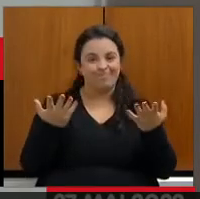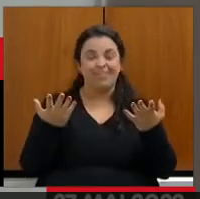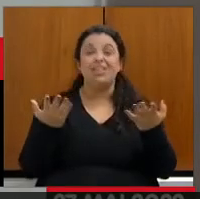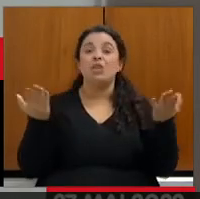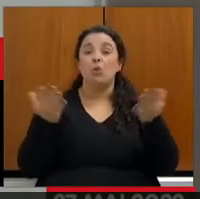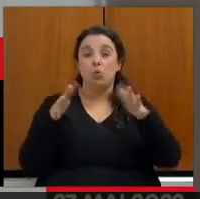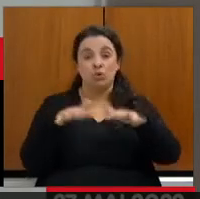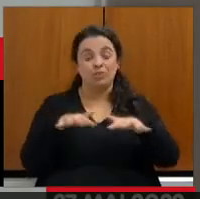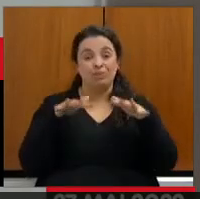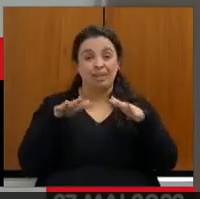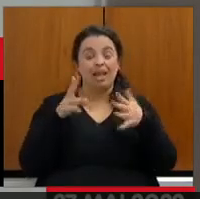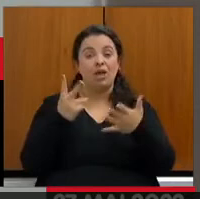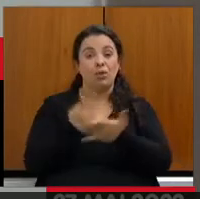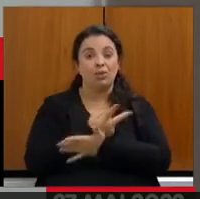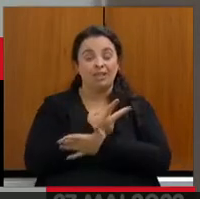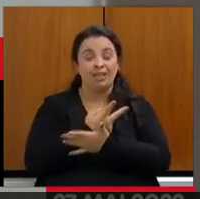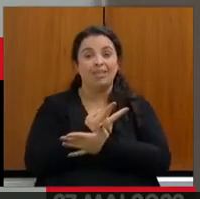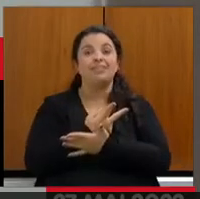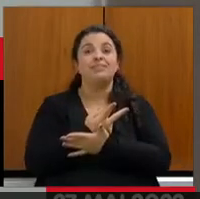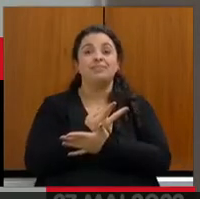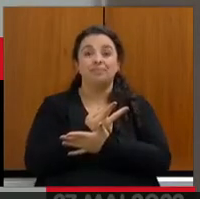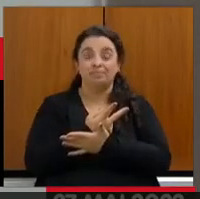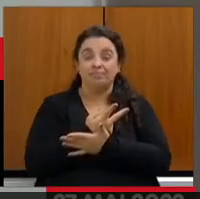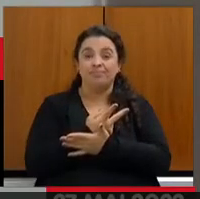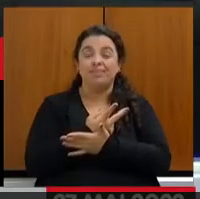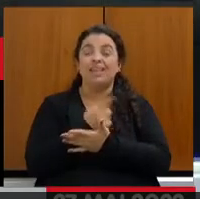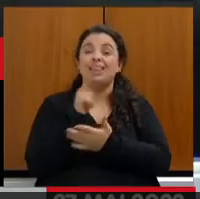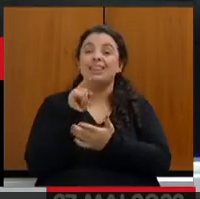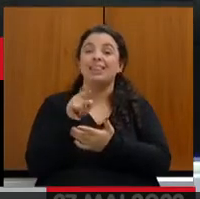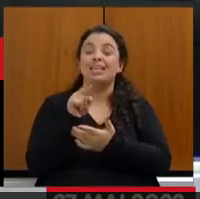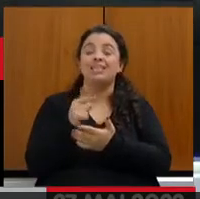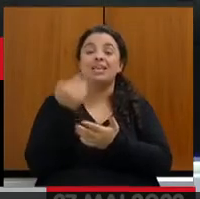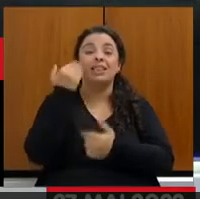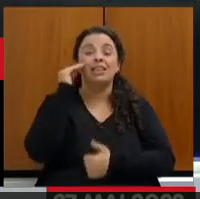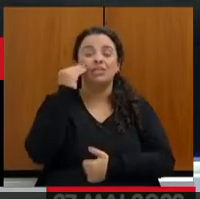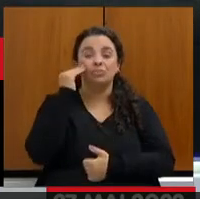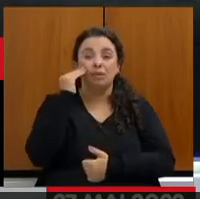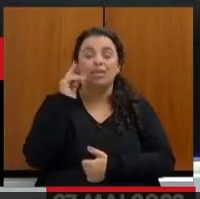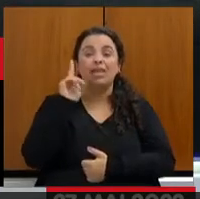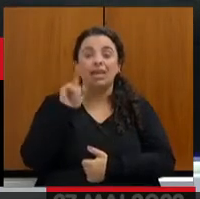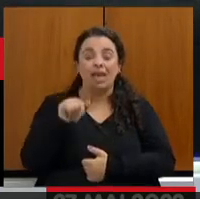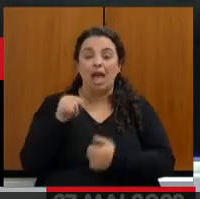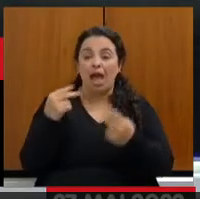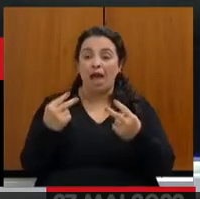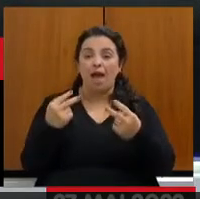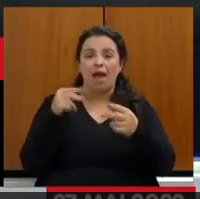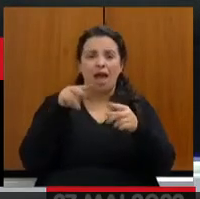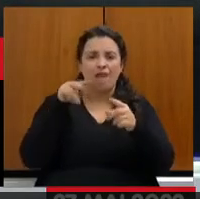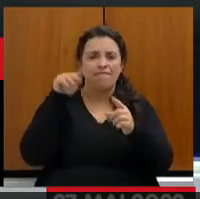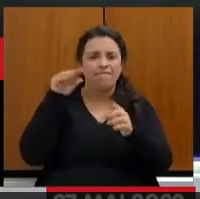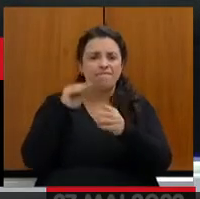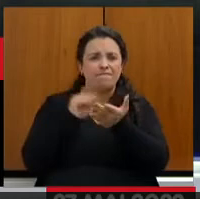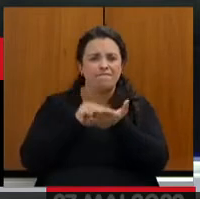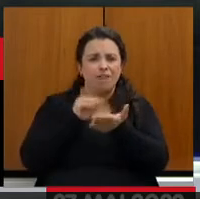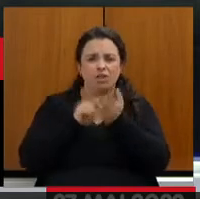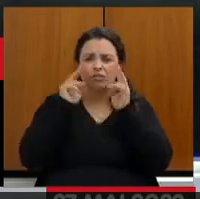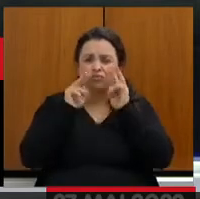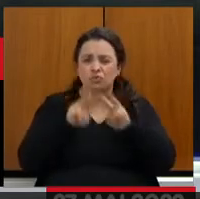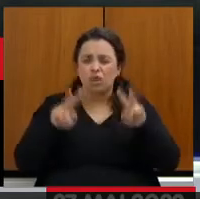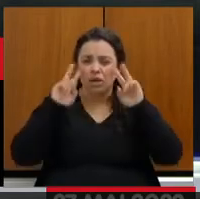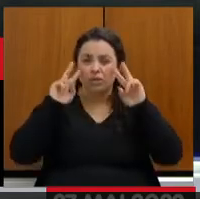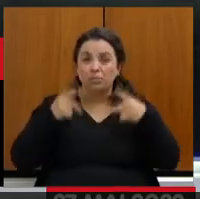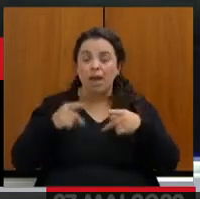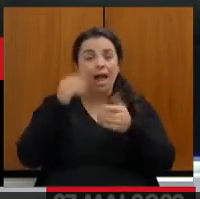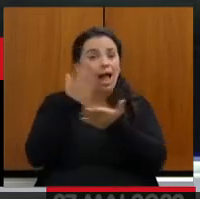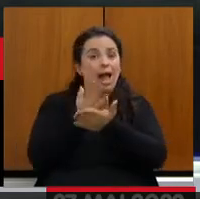ela acontece justamente no sentido de quebrar a invisibilidade de tantas mulheres fantásticas que